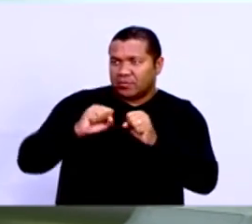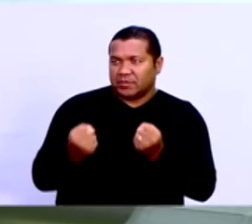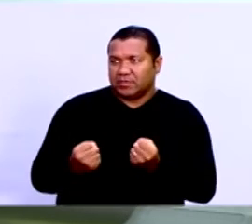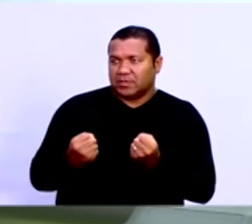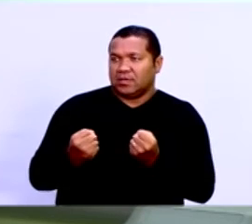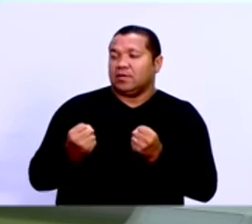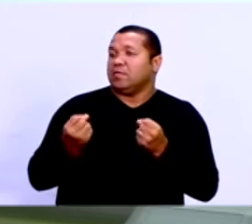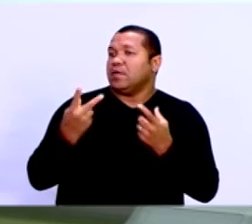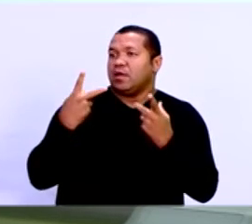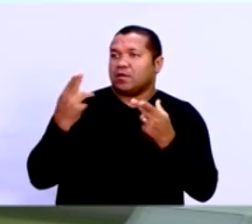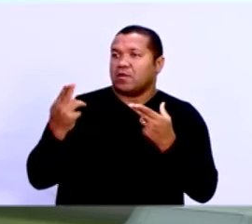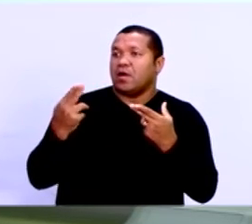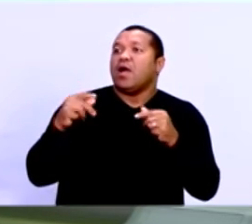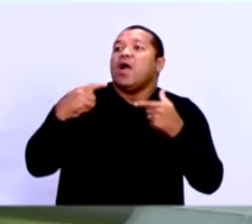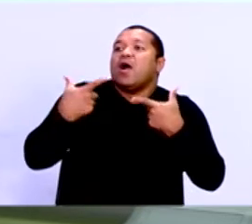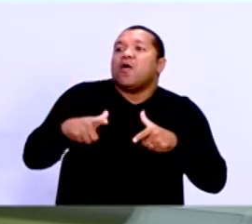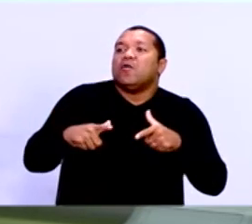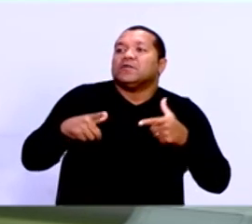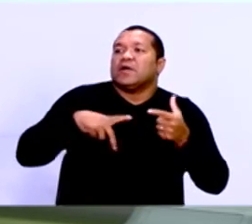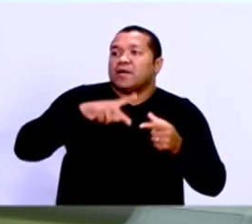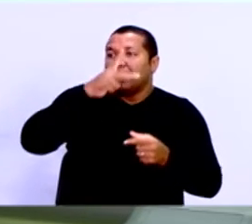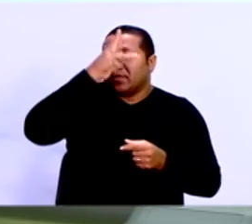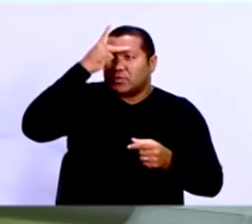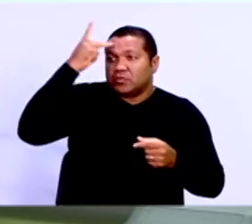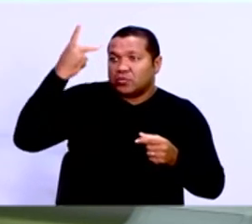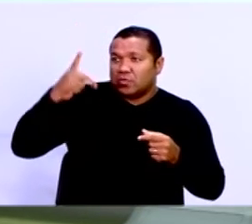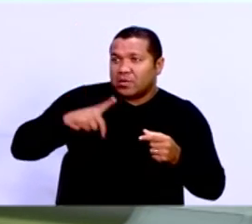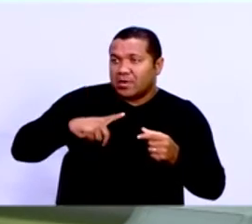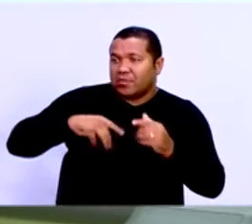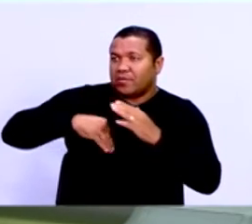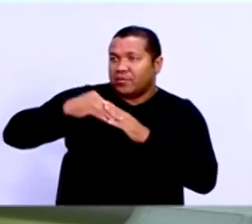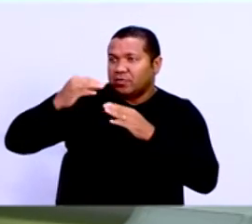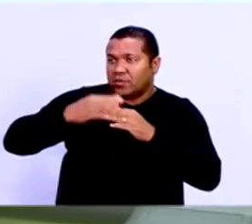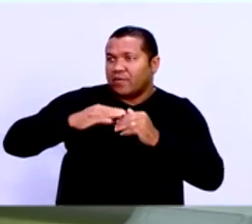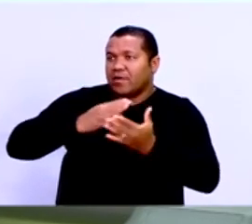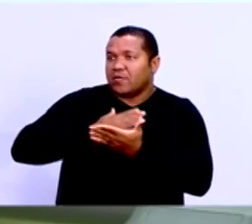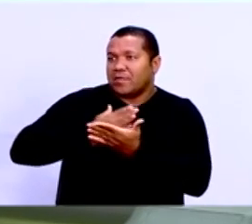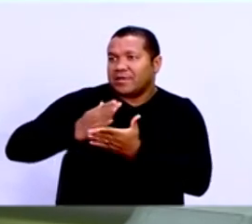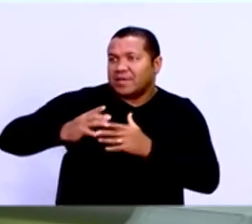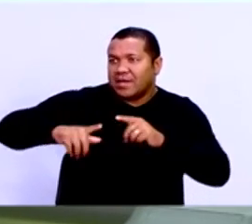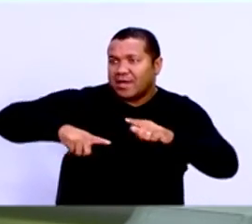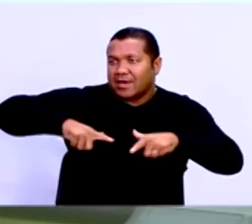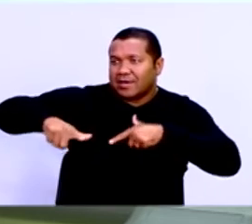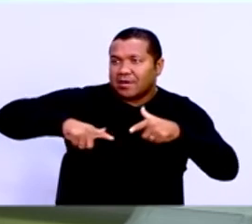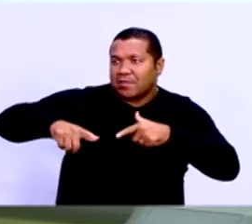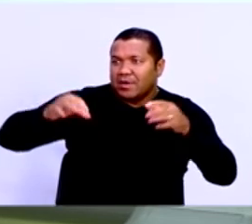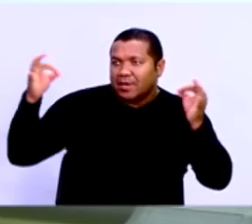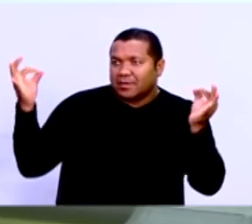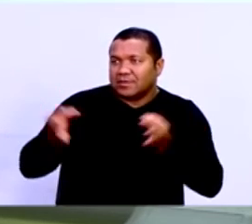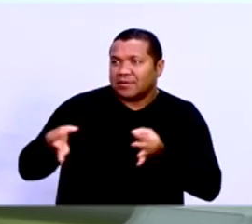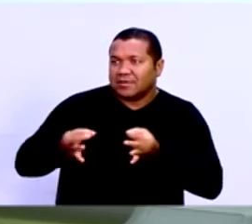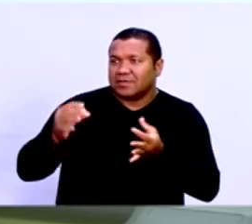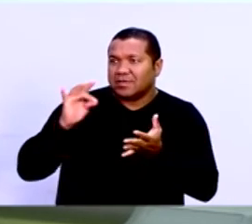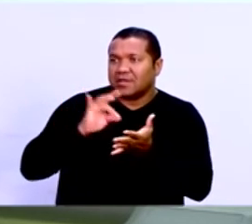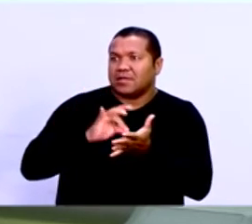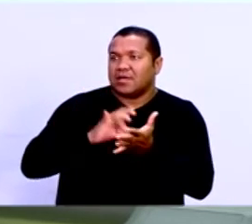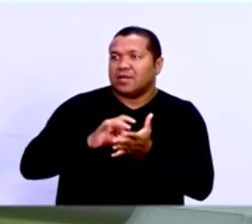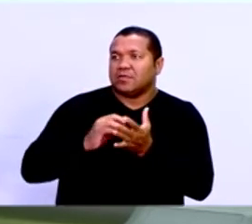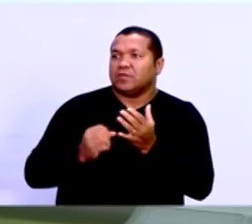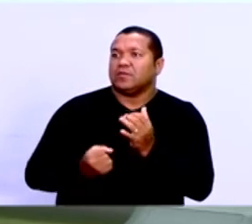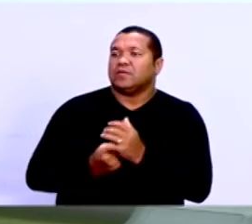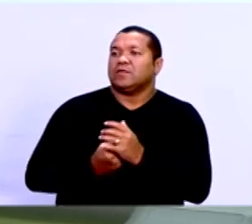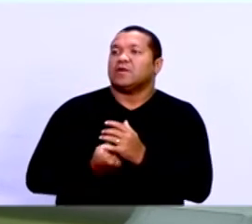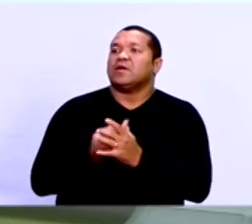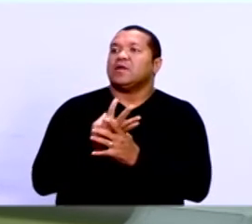o desenvolvedor vai colocar justamente a mão na massa ele que ele vai construir o sistema construir o software